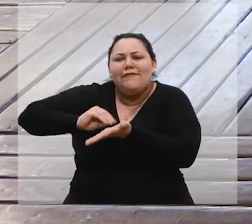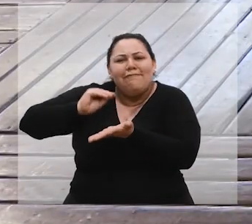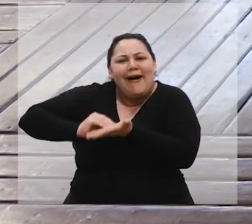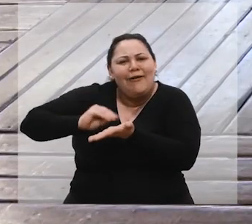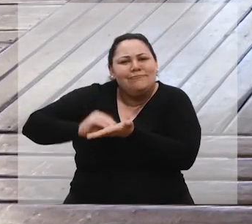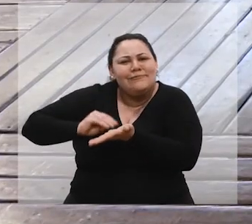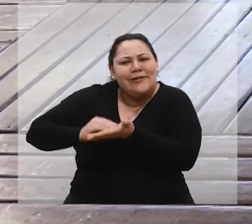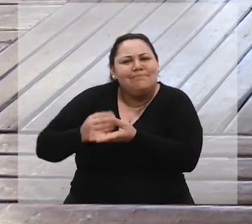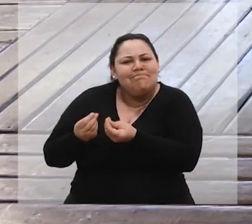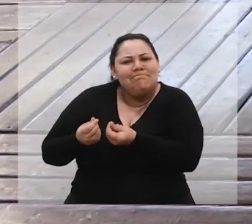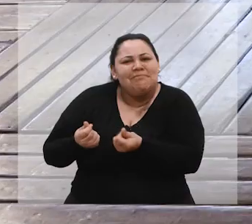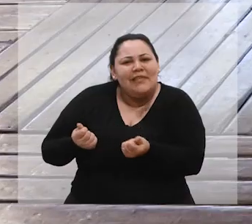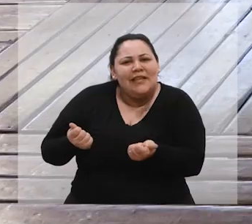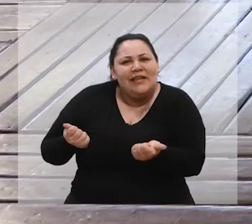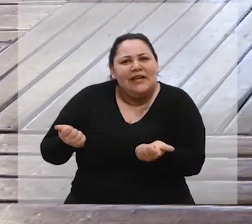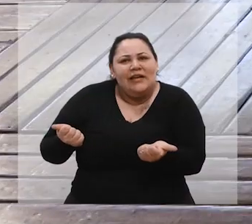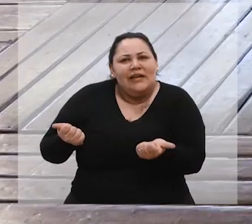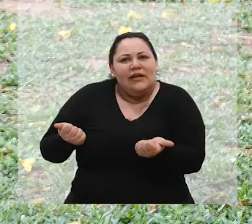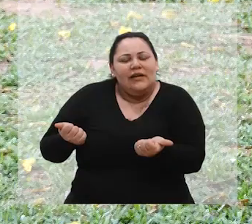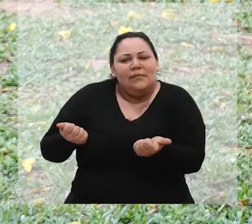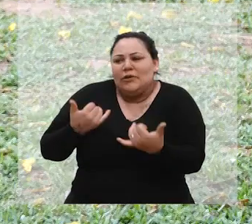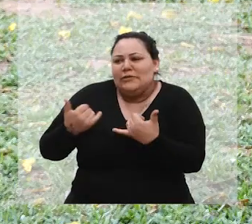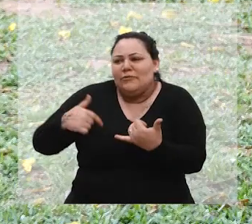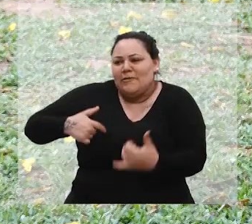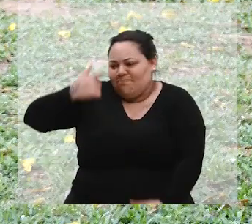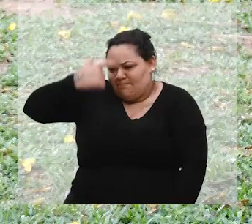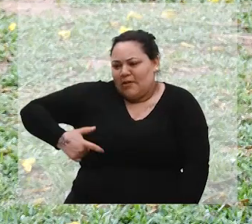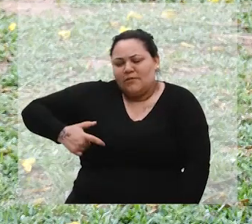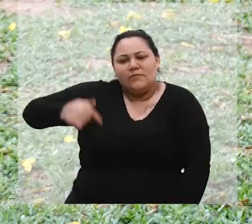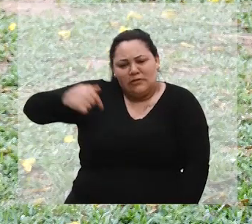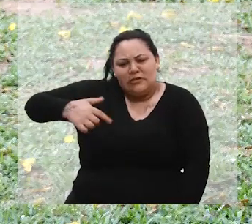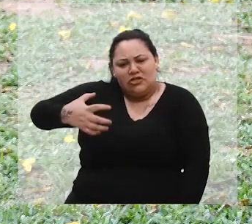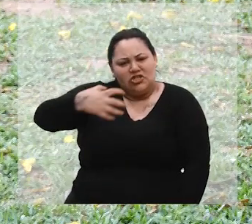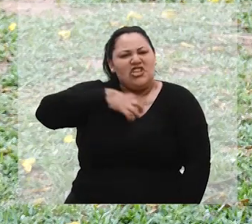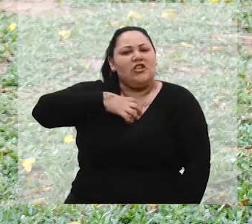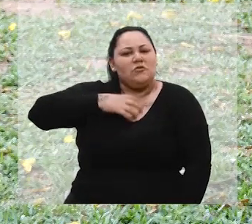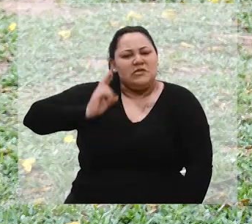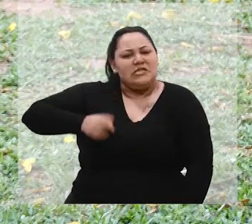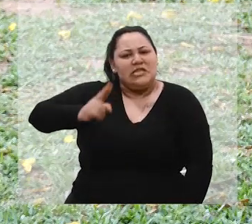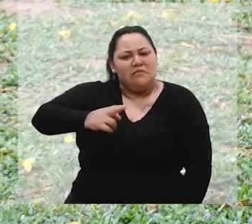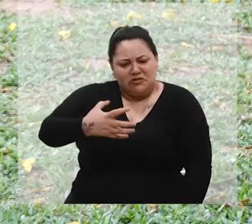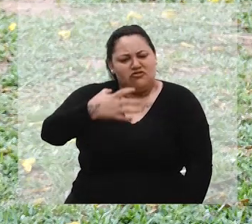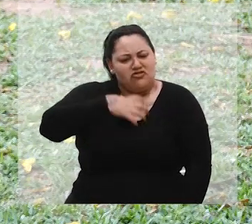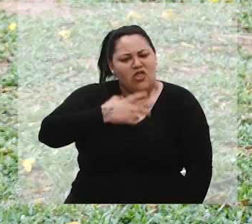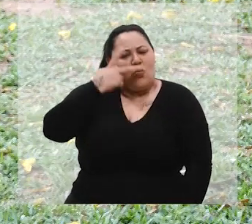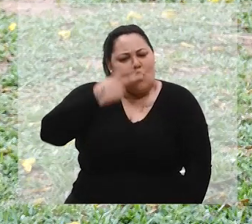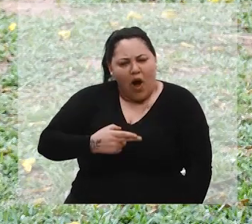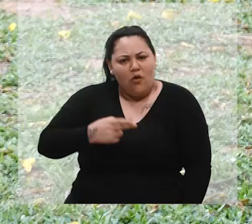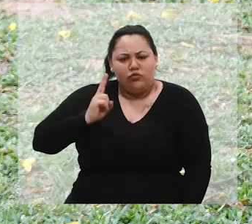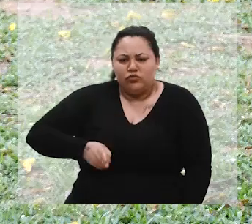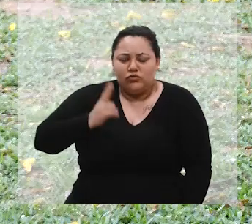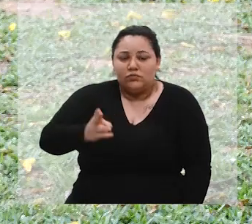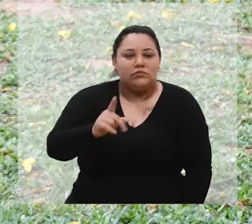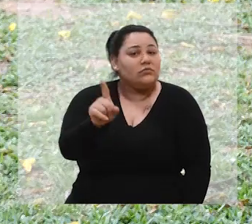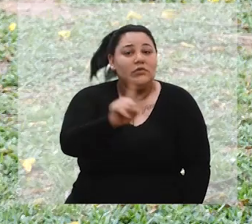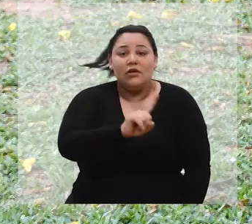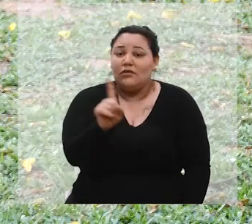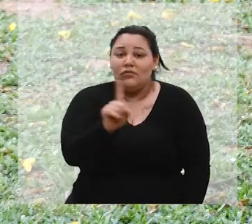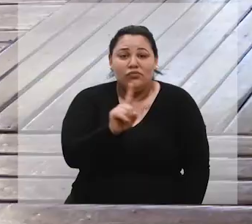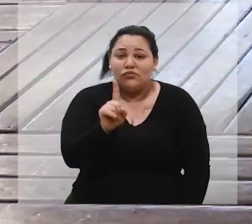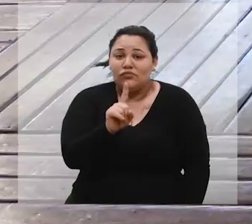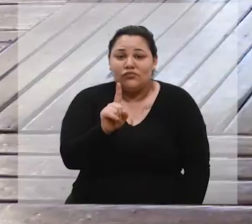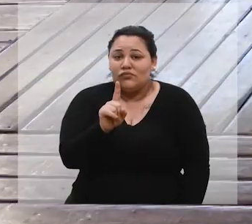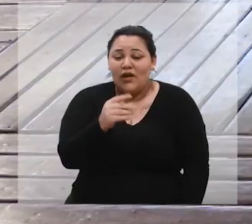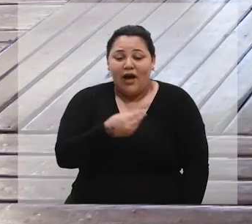uma essência garantido. Eu sou assim, eu nasci assim e eu sempre vou ser assim. Não, a gente se